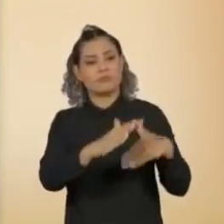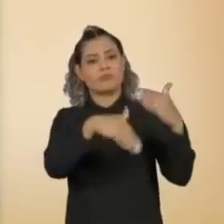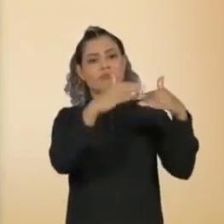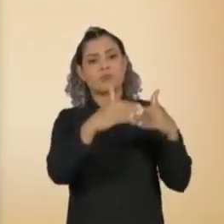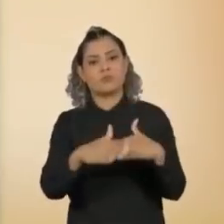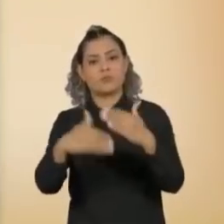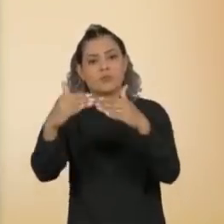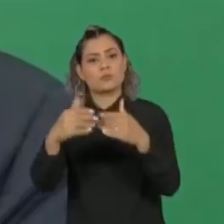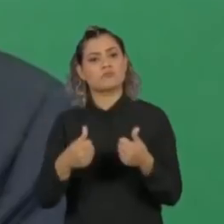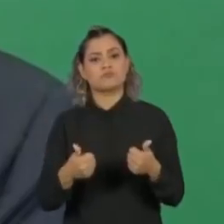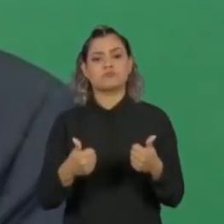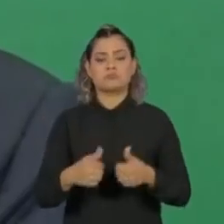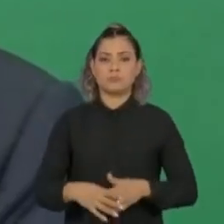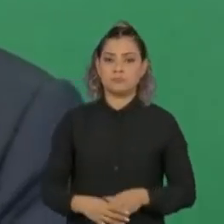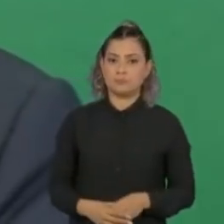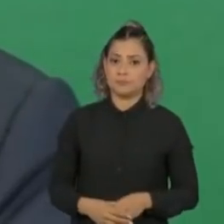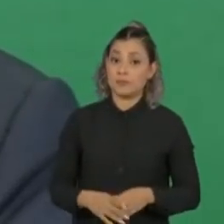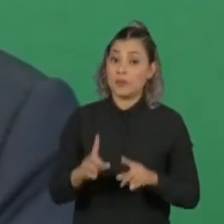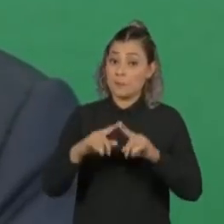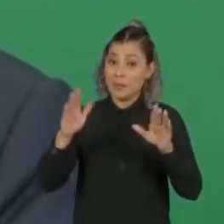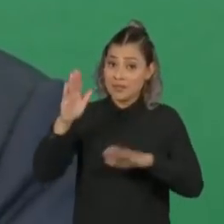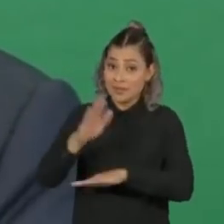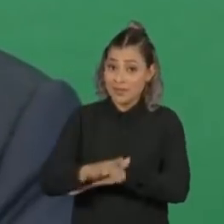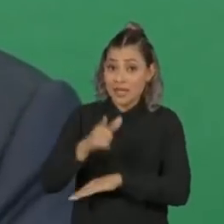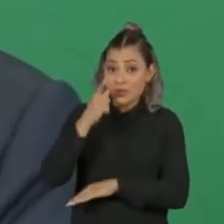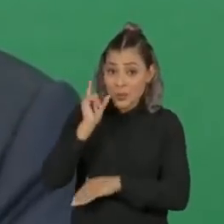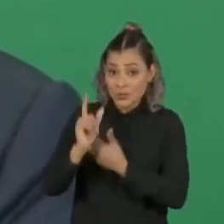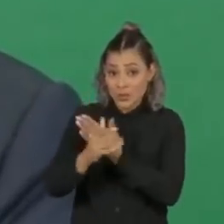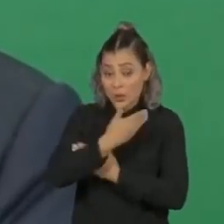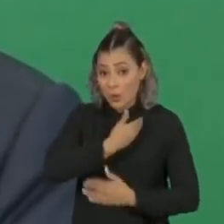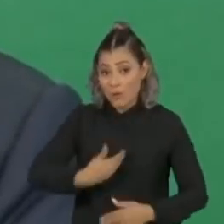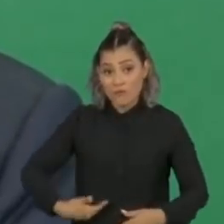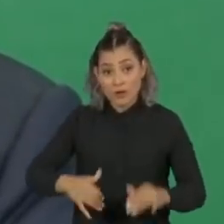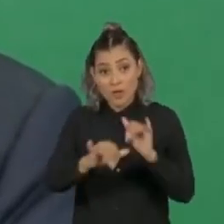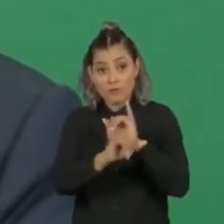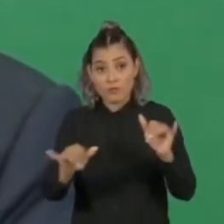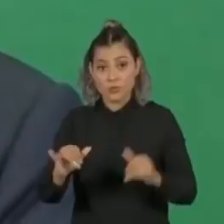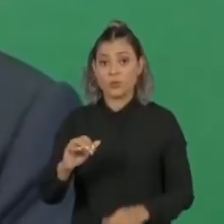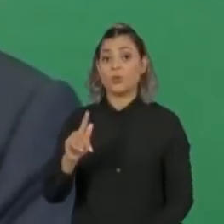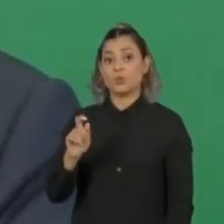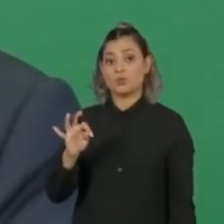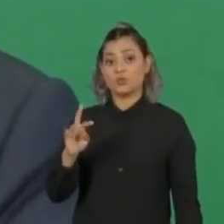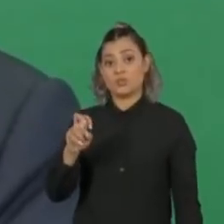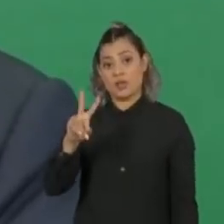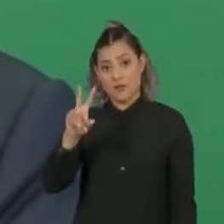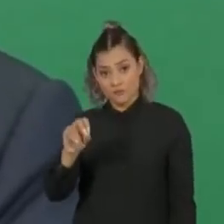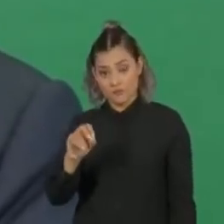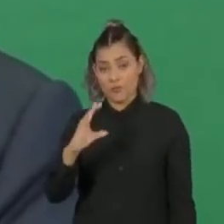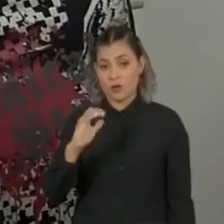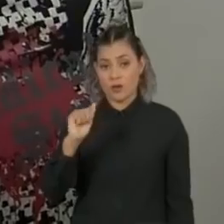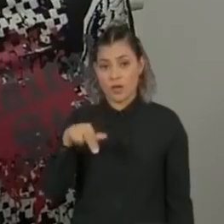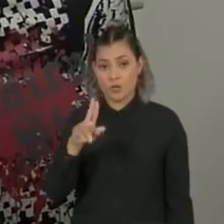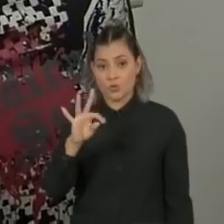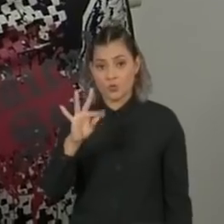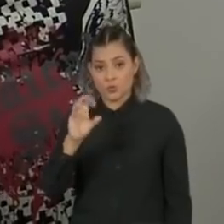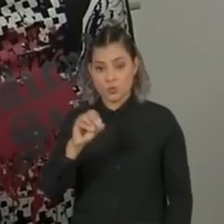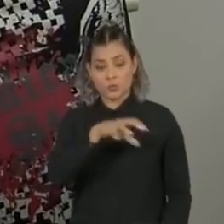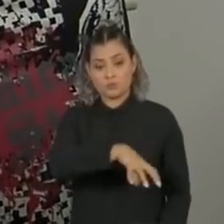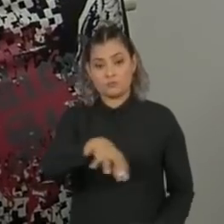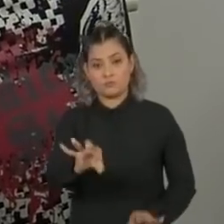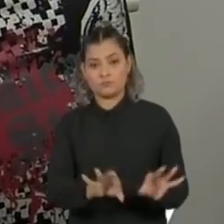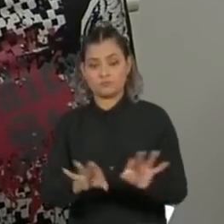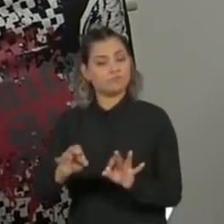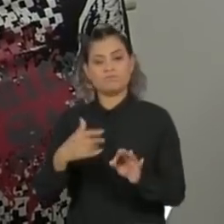de desenvolvimento. No fim da tarde de ontem, o governo anunciou que Gustavo Canuto deixa o Ministério do Desenvolvimento Regional